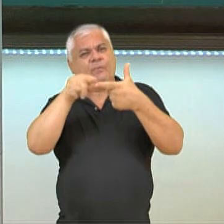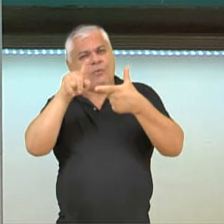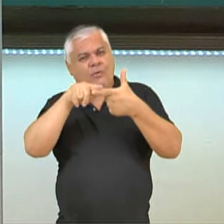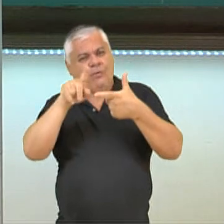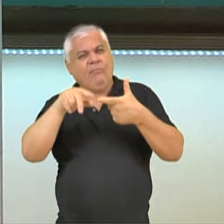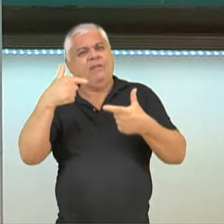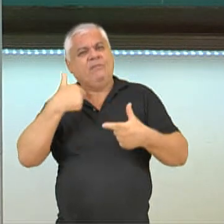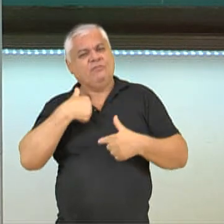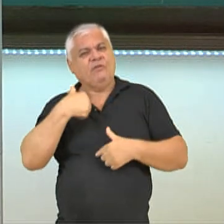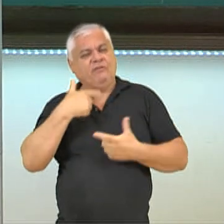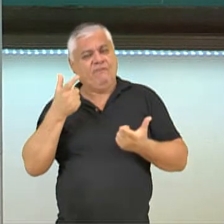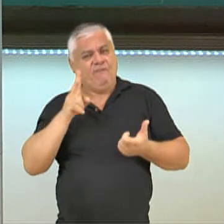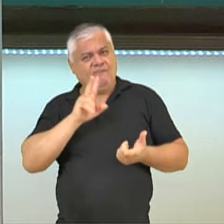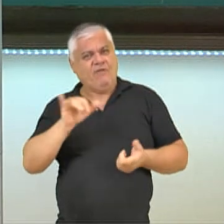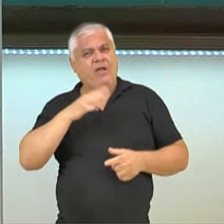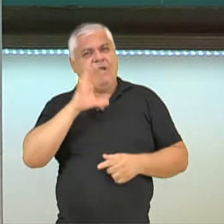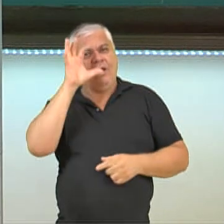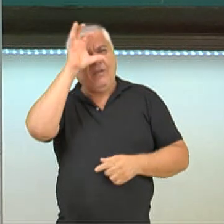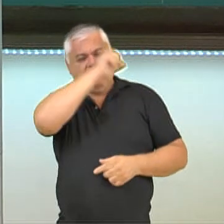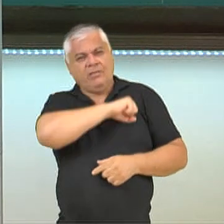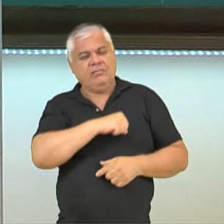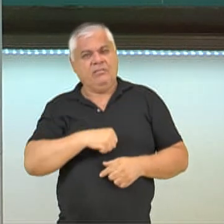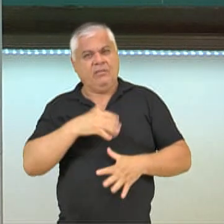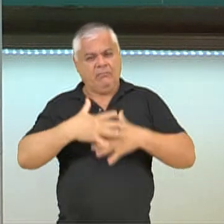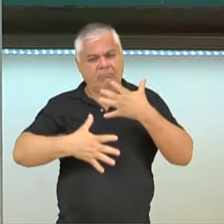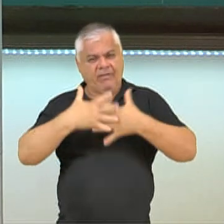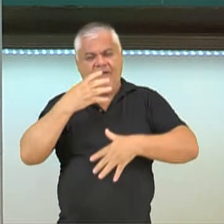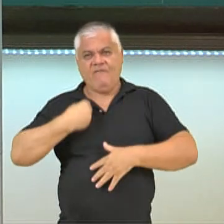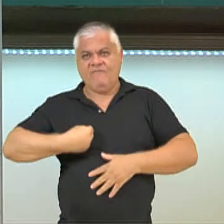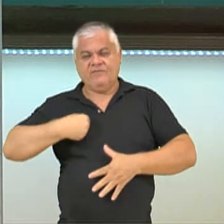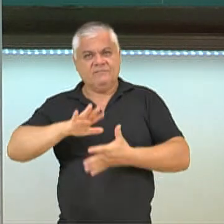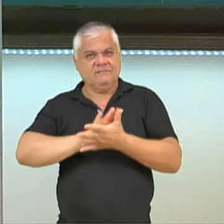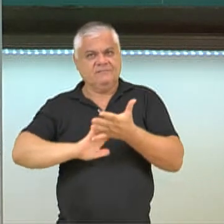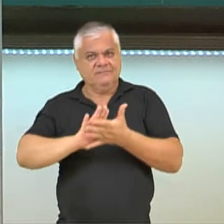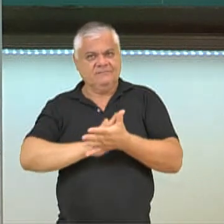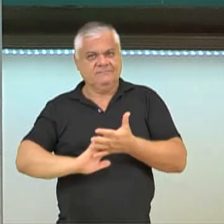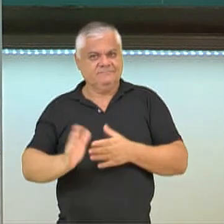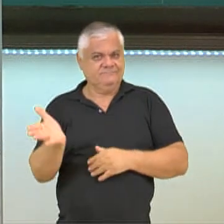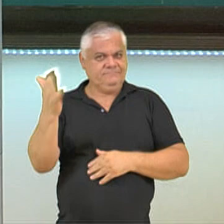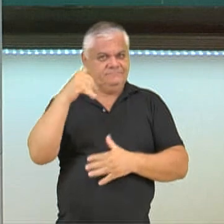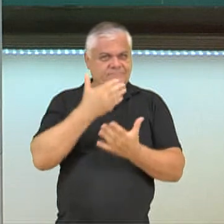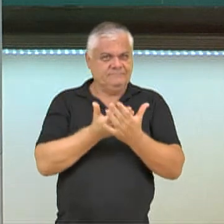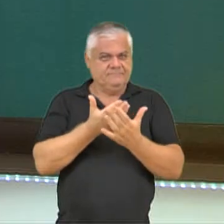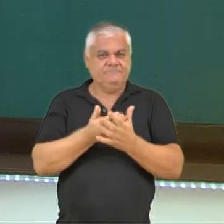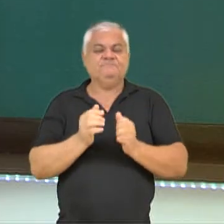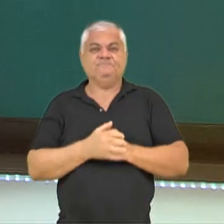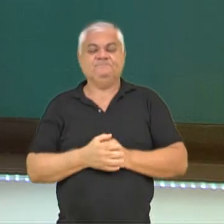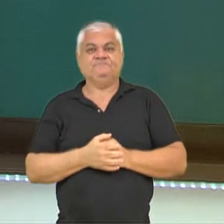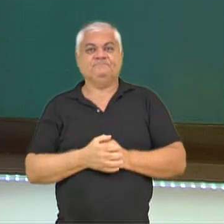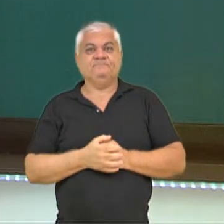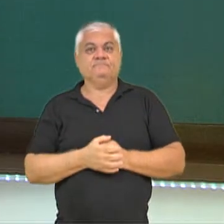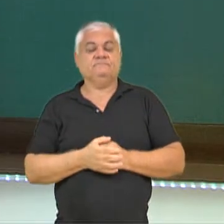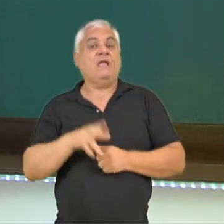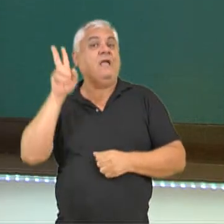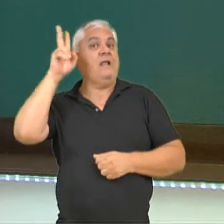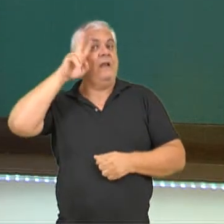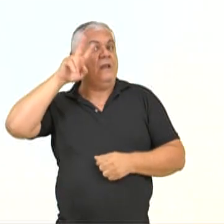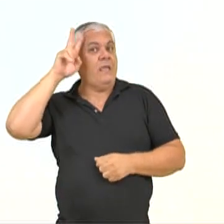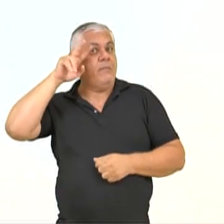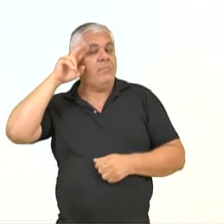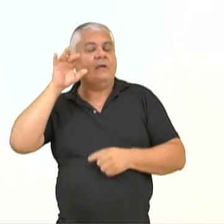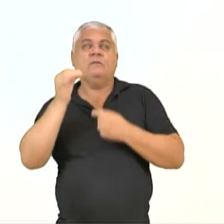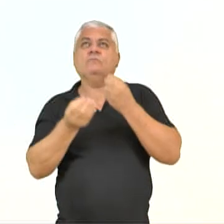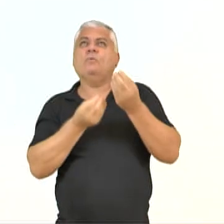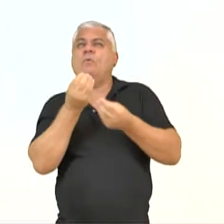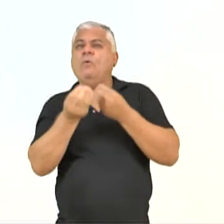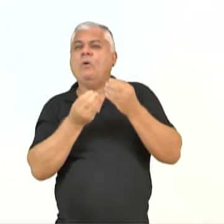domar ele, ok? Para ele não complicar mais a sua vida. Vamos lá para a aula? Então nós vamos estar relembrando